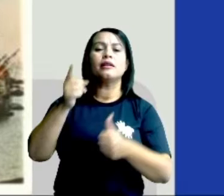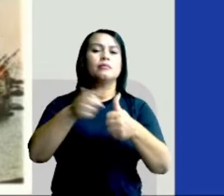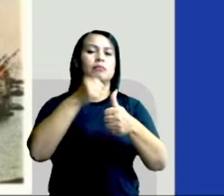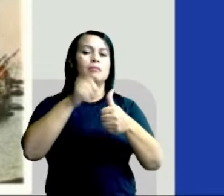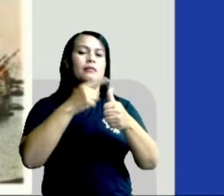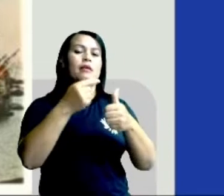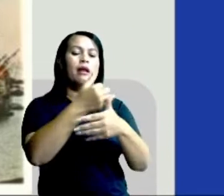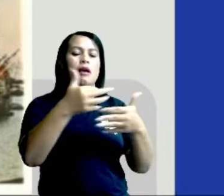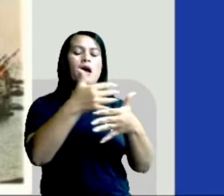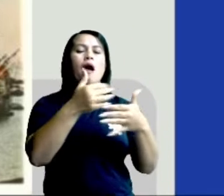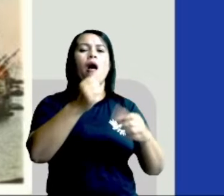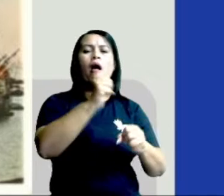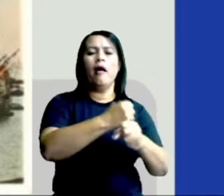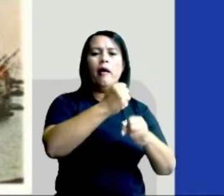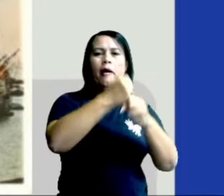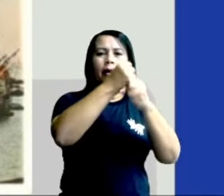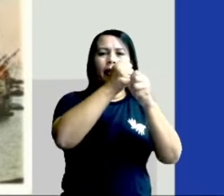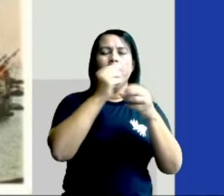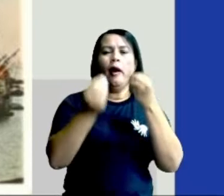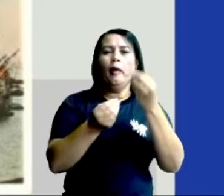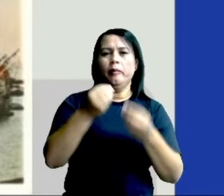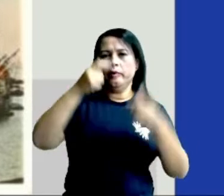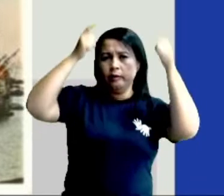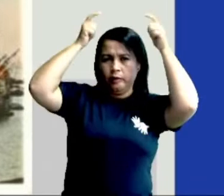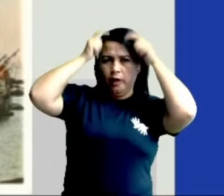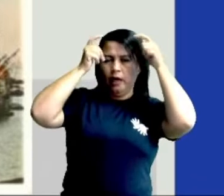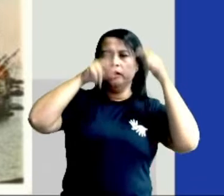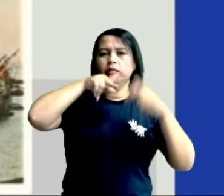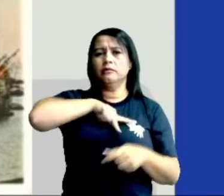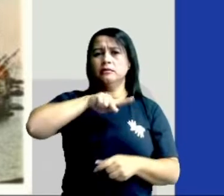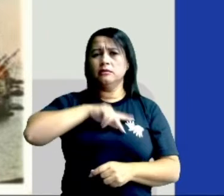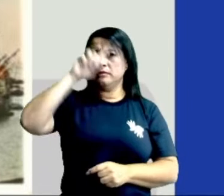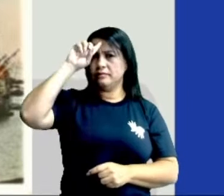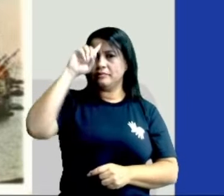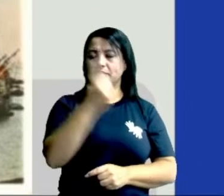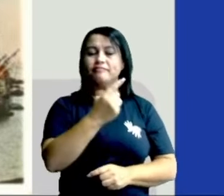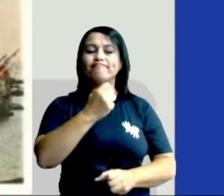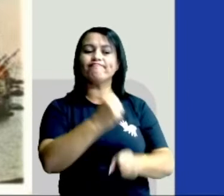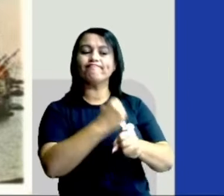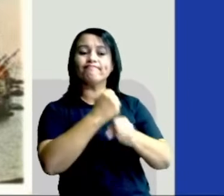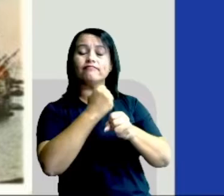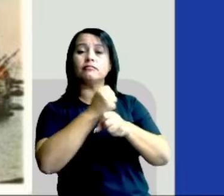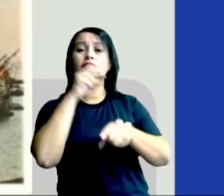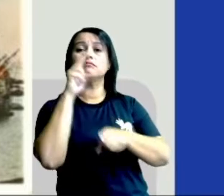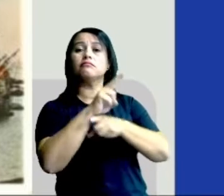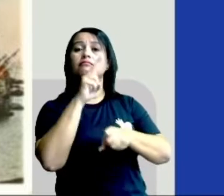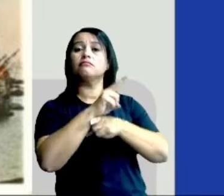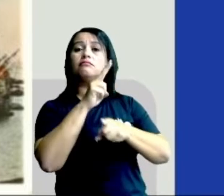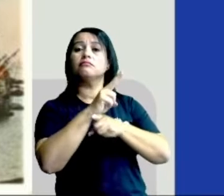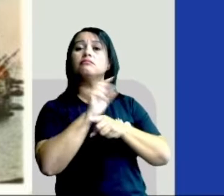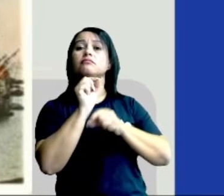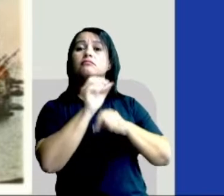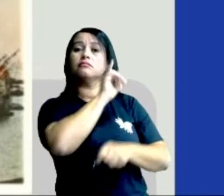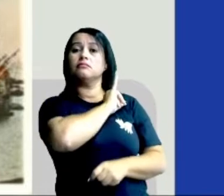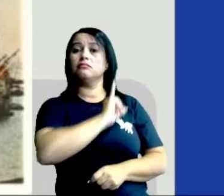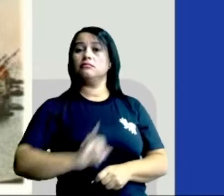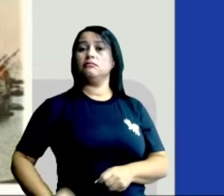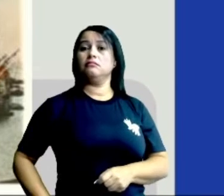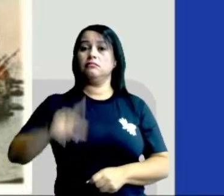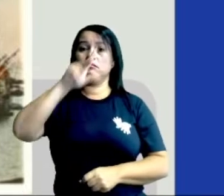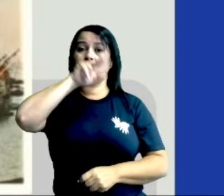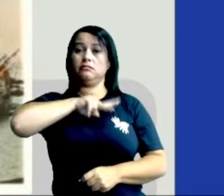primeiras cidades foram construídas por ordem do rei de Portugal, para defender o território do Império Português.